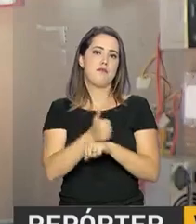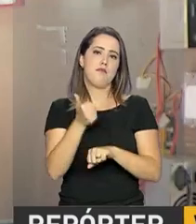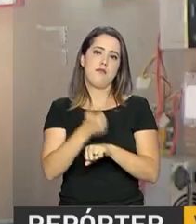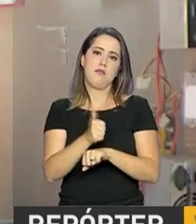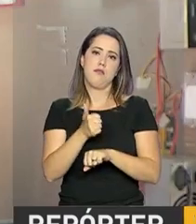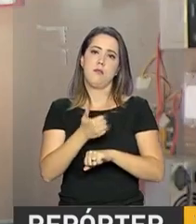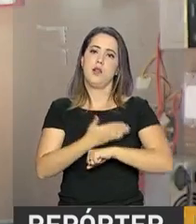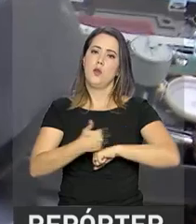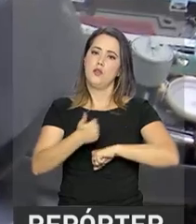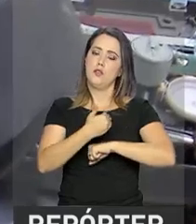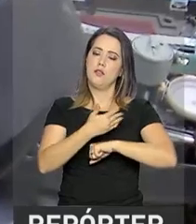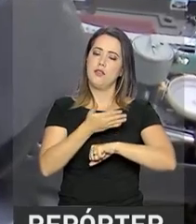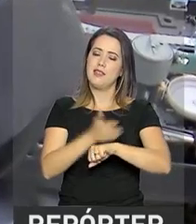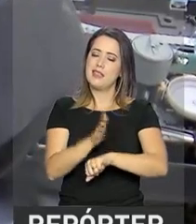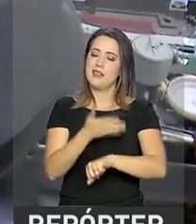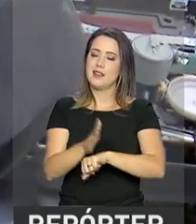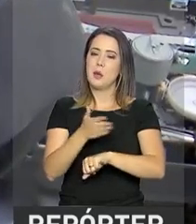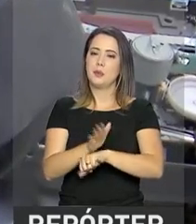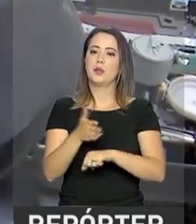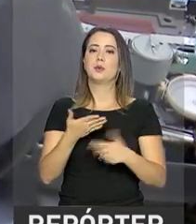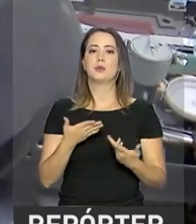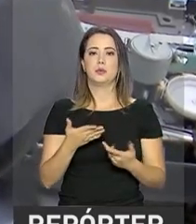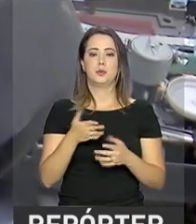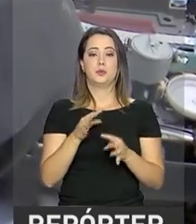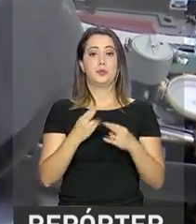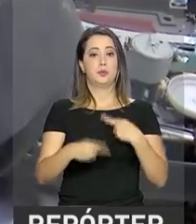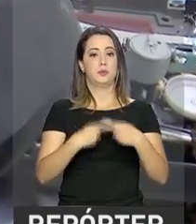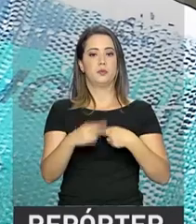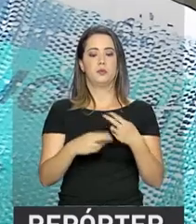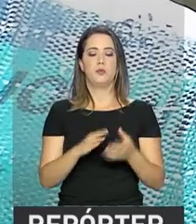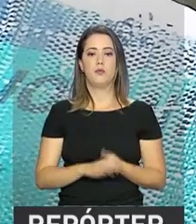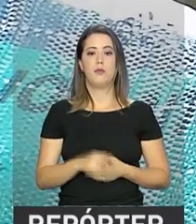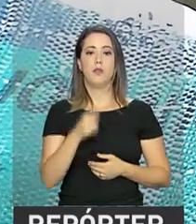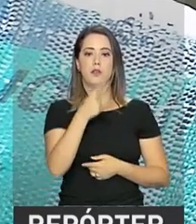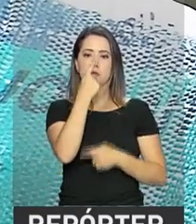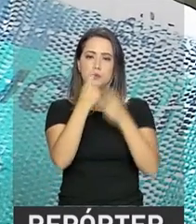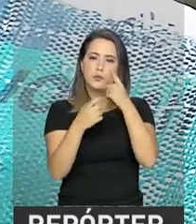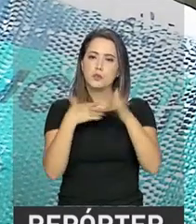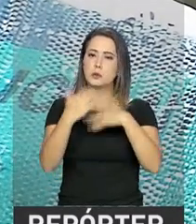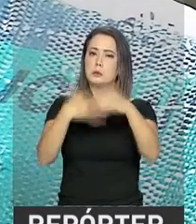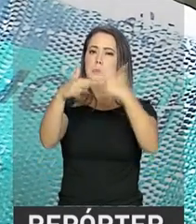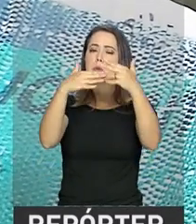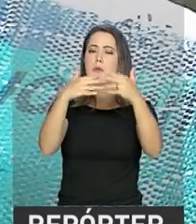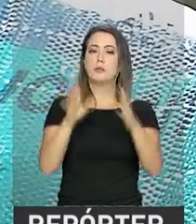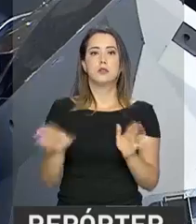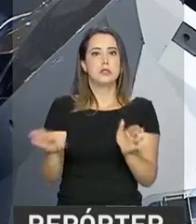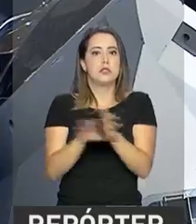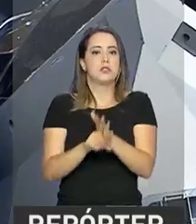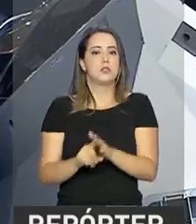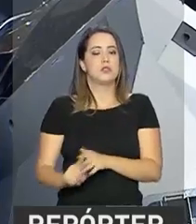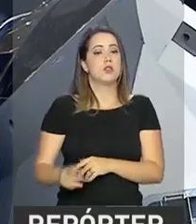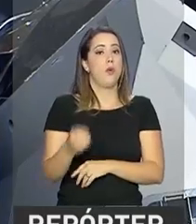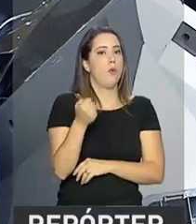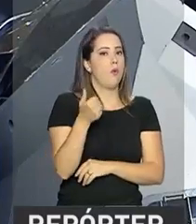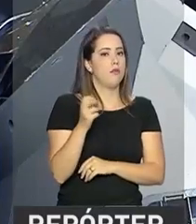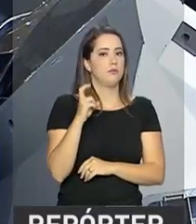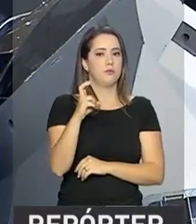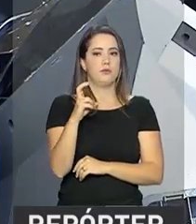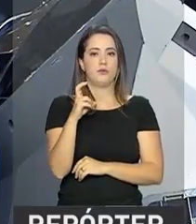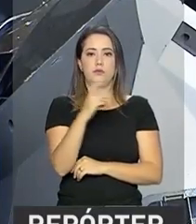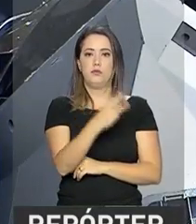sair com experiência e as estimativas indicam que esse resíduo vai continuar crescendo e deve chegar a quase